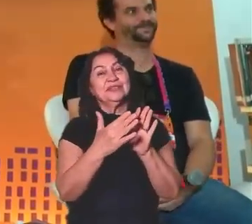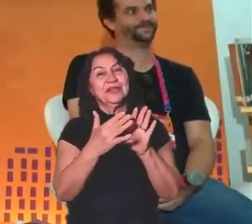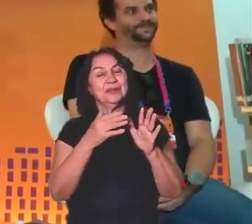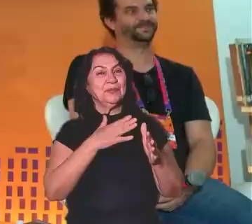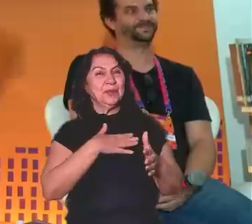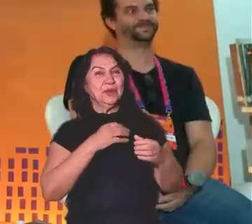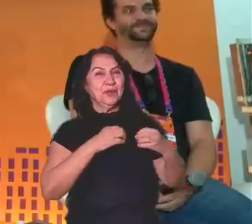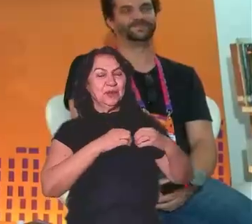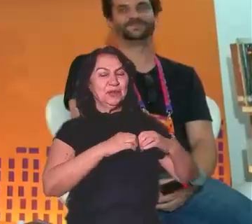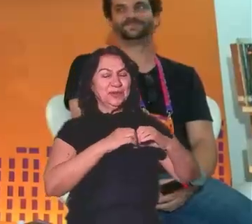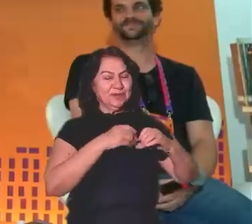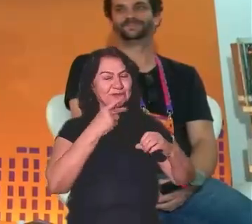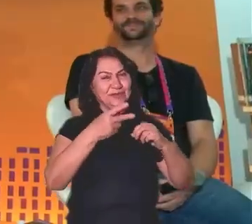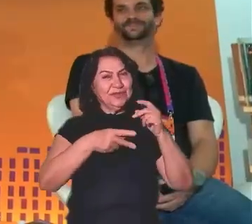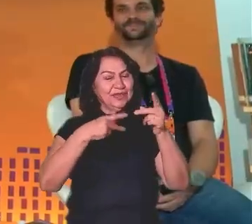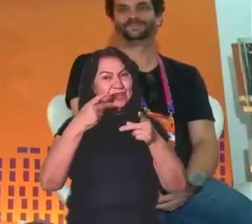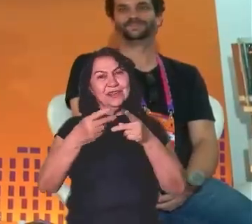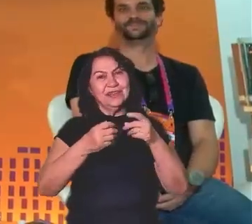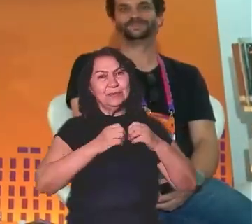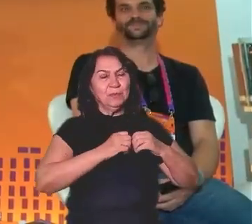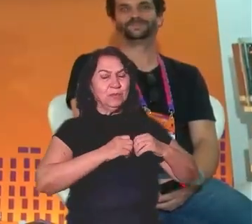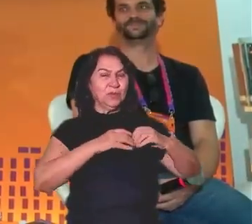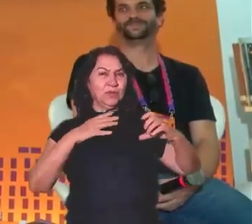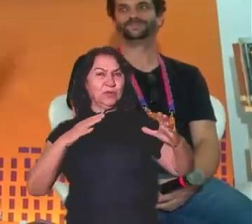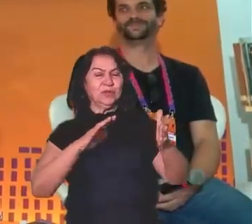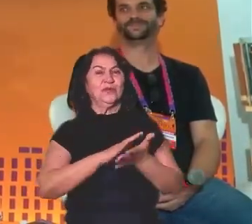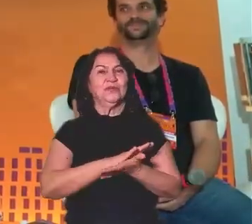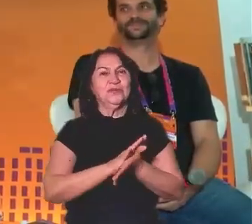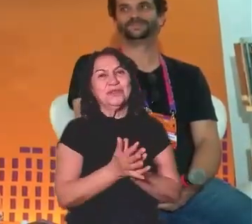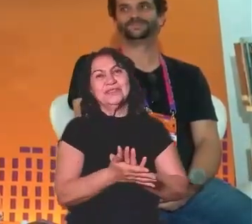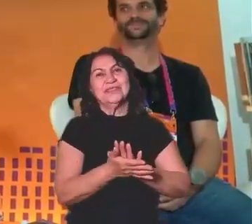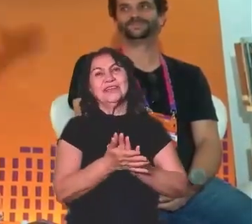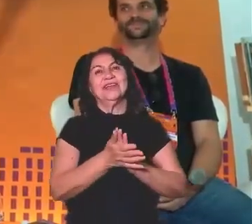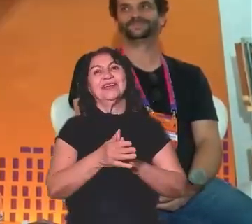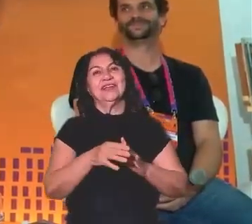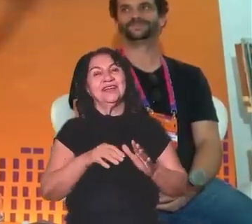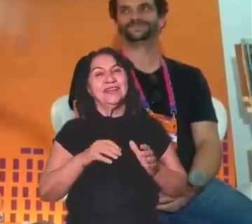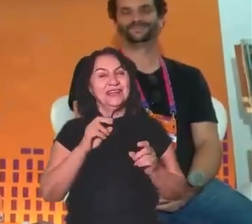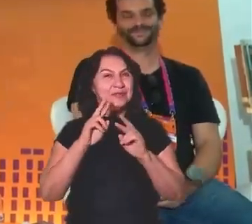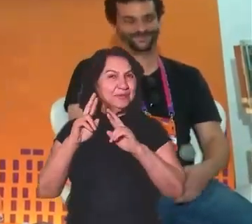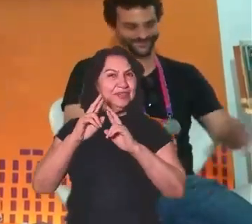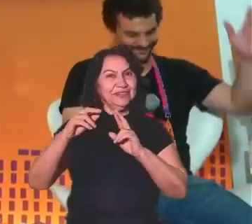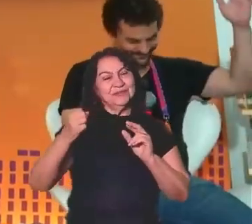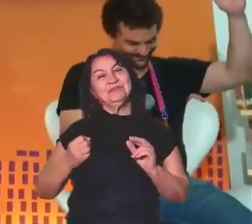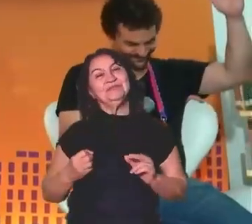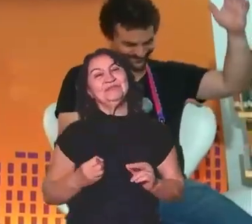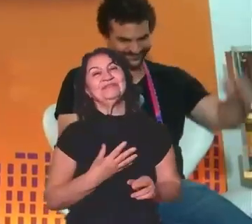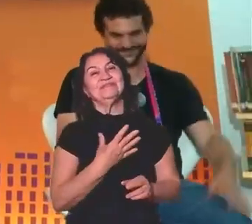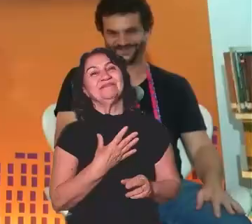meu coração falasse, mesmo que eles plantam massacre, quando eu rimo a esperança renasce.